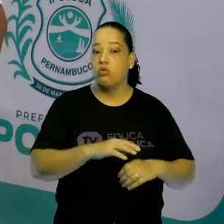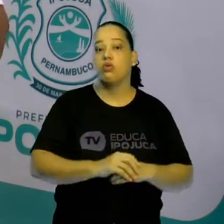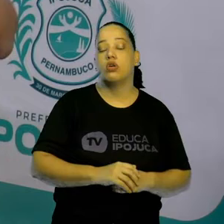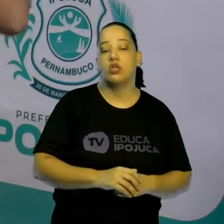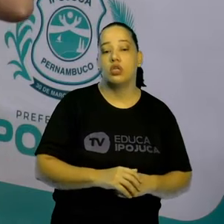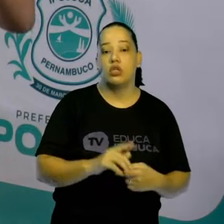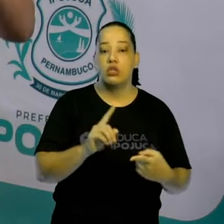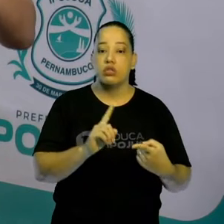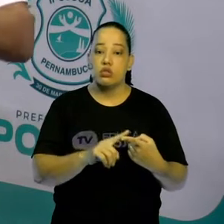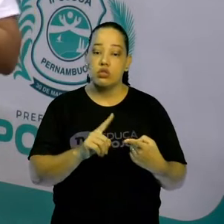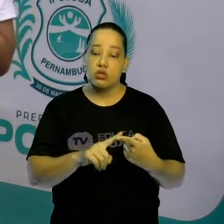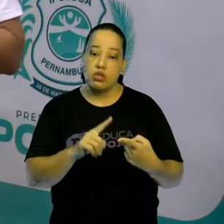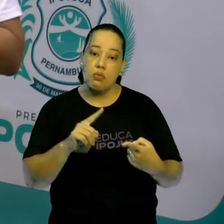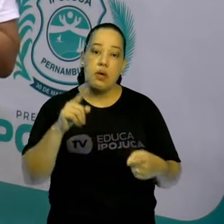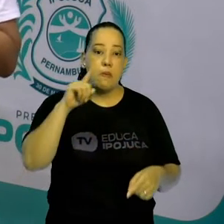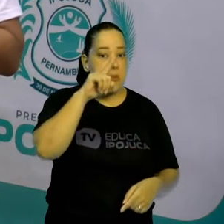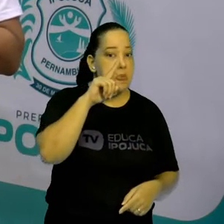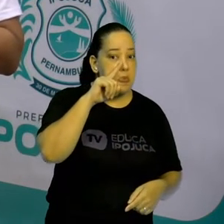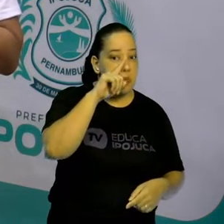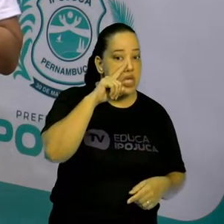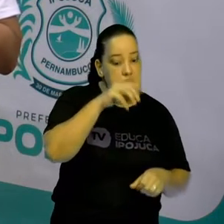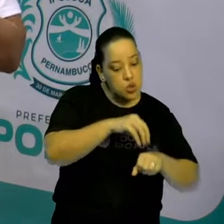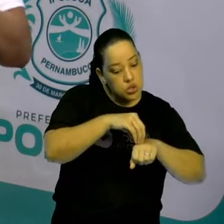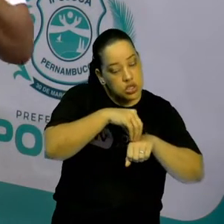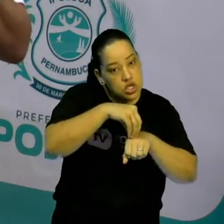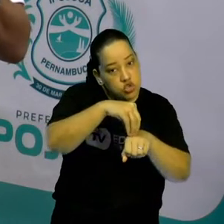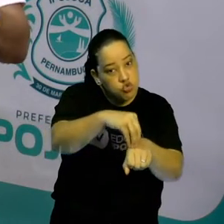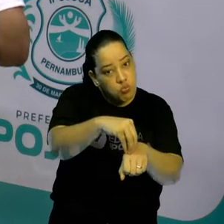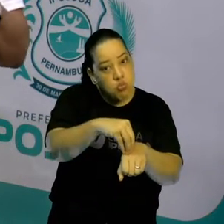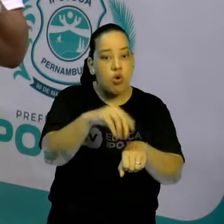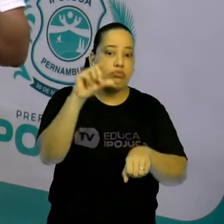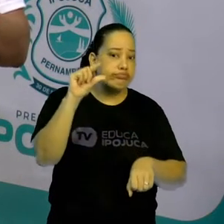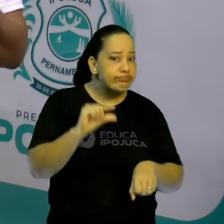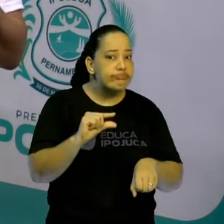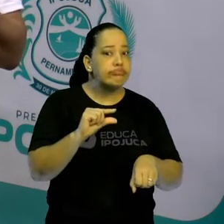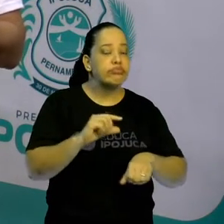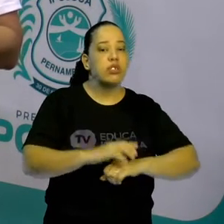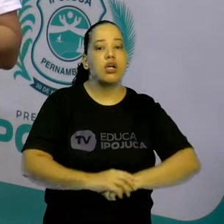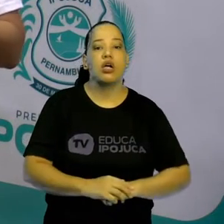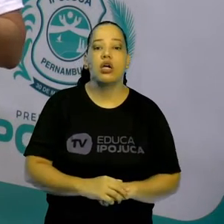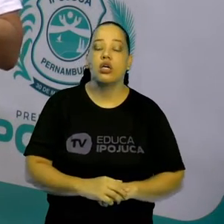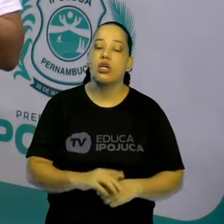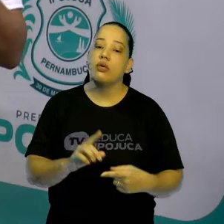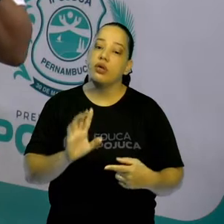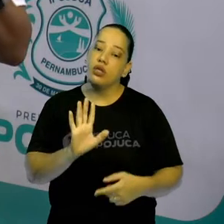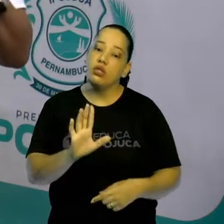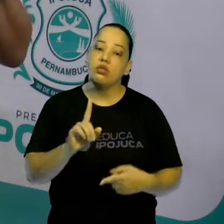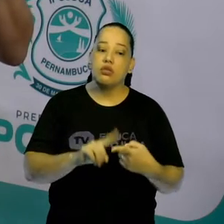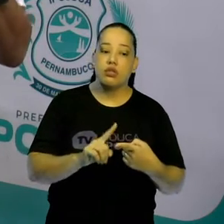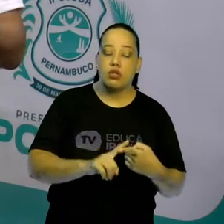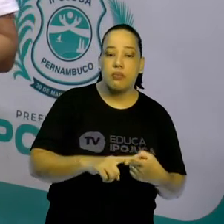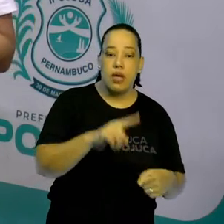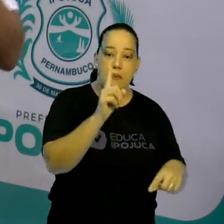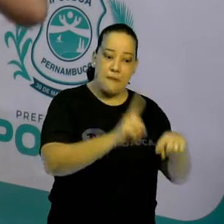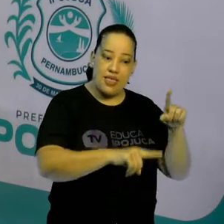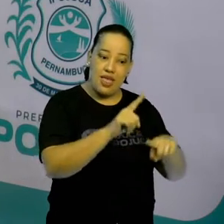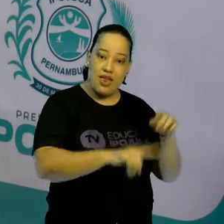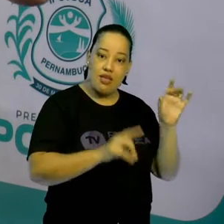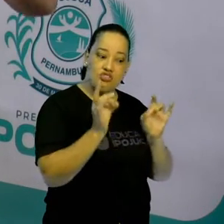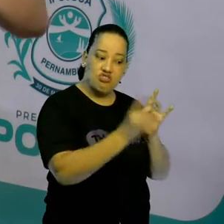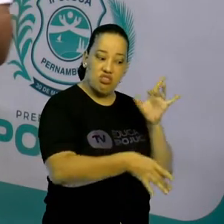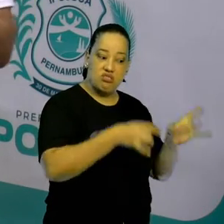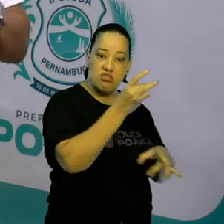para transportar esse combustível é bem pequeno. E gera uma pouca quantidade de resíduos, além de não